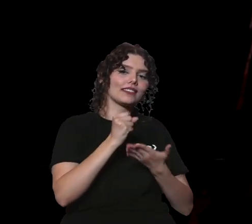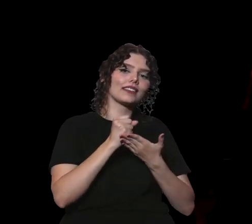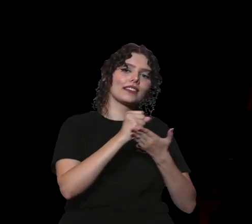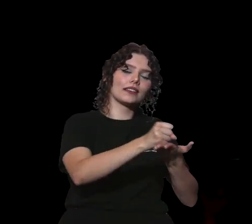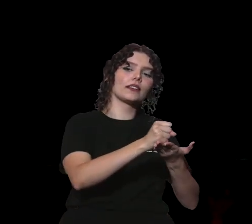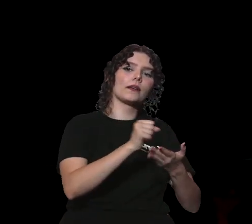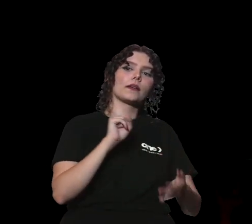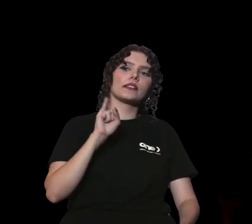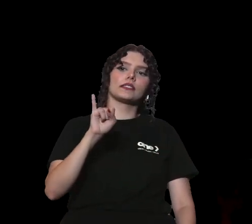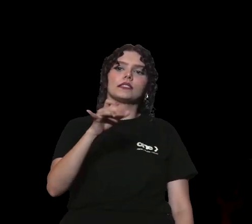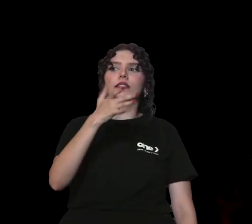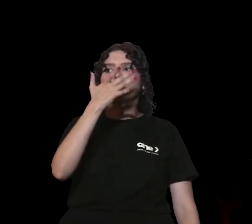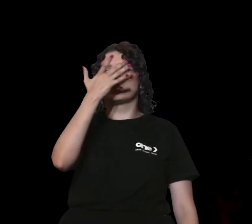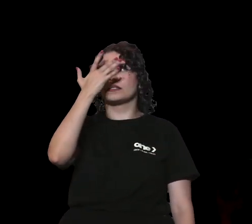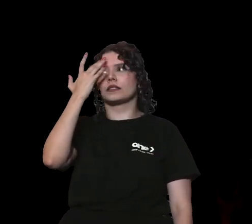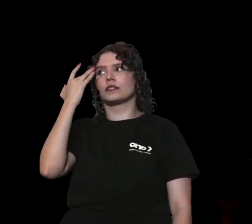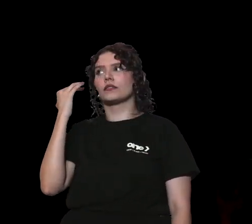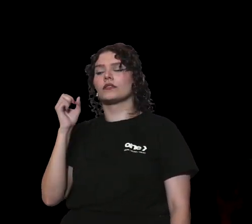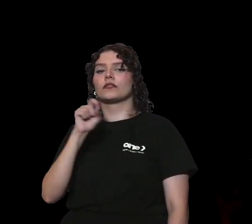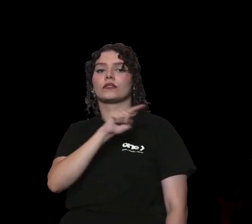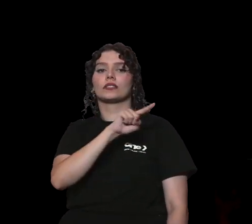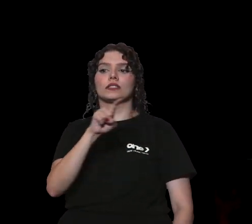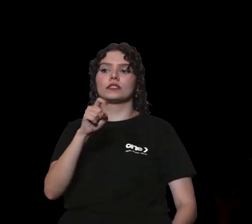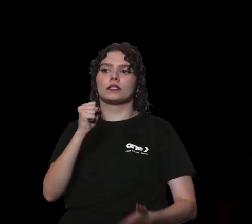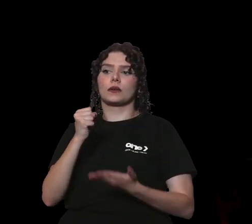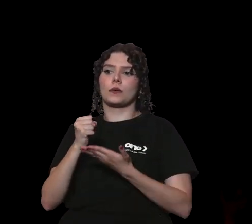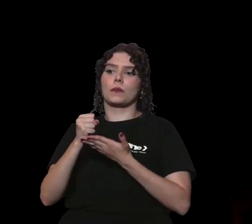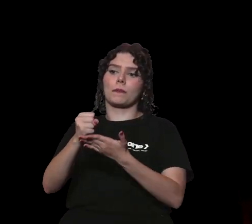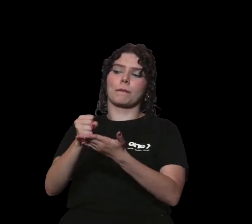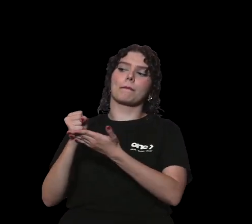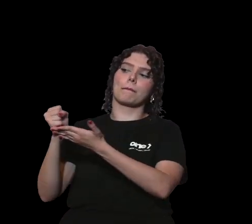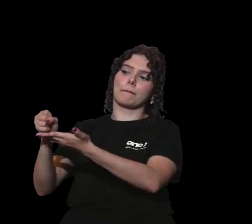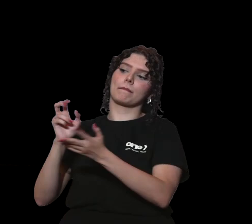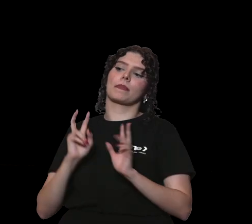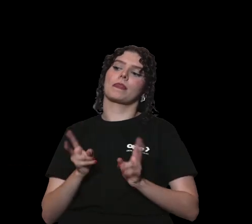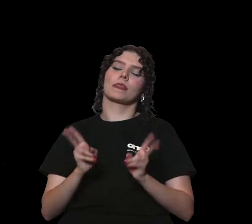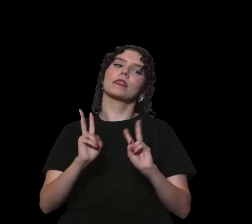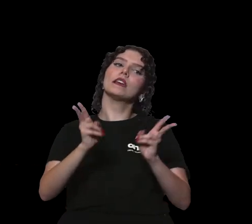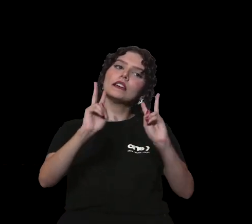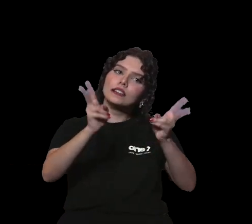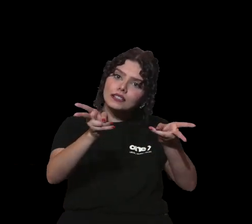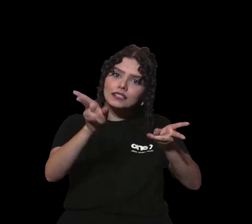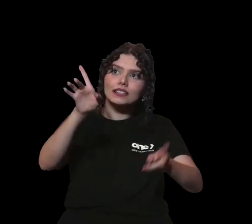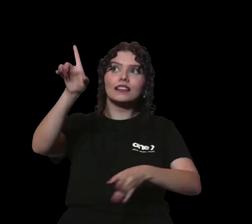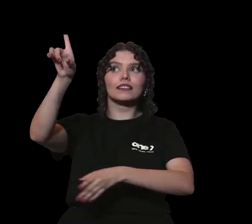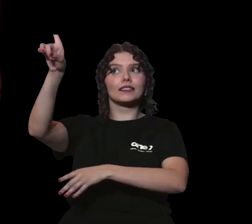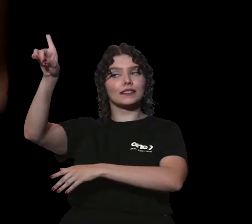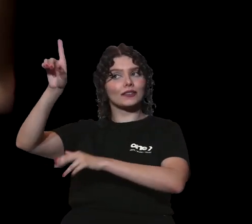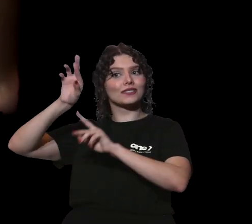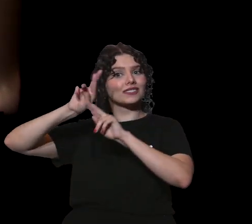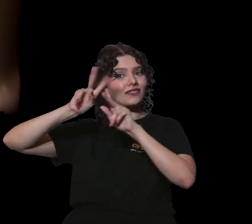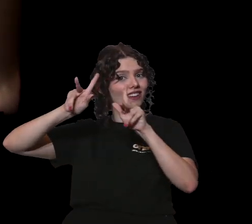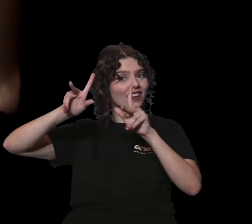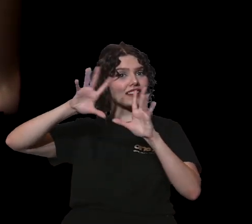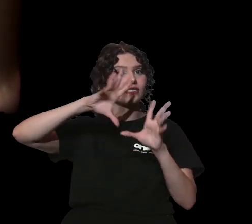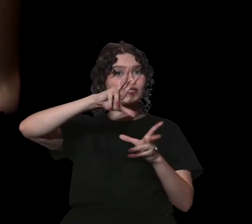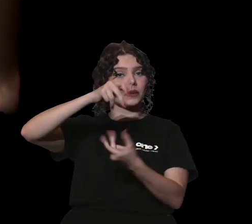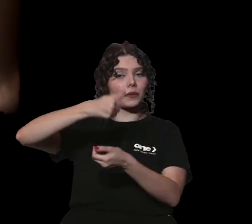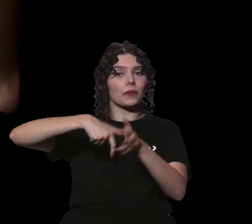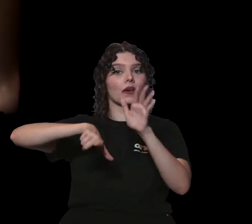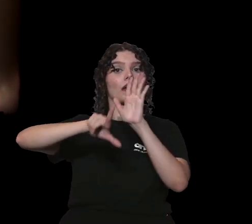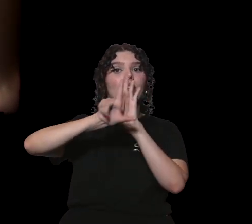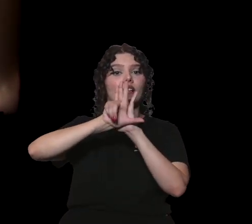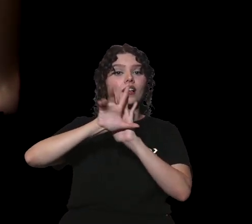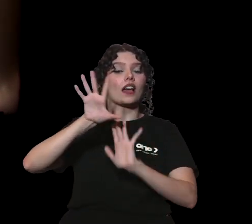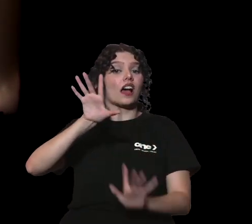com você e andar 1 milha, você anda 2. O tratamento de Deus é diferente do mundo.